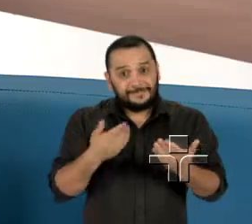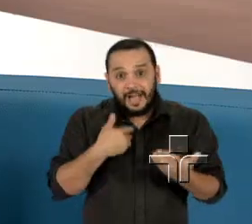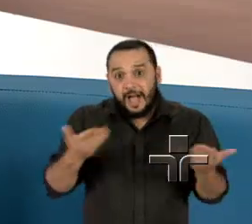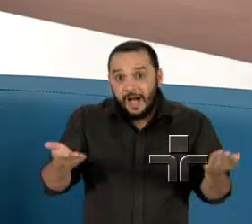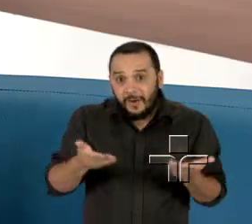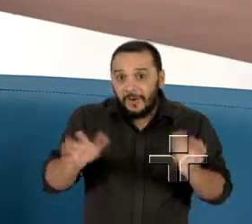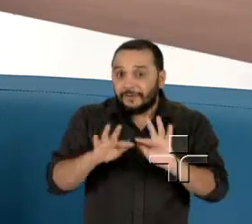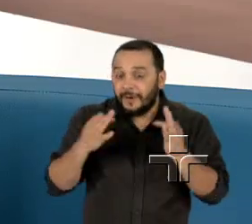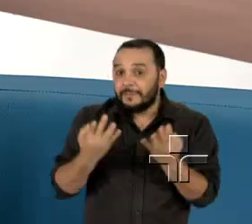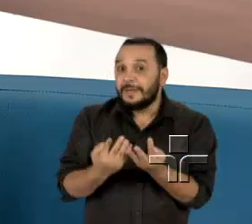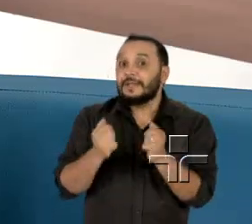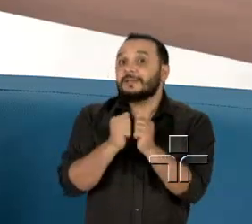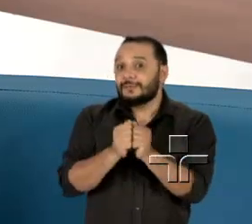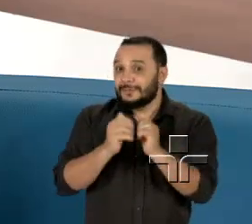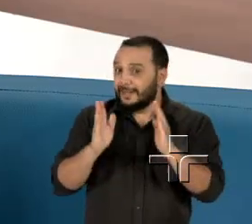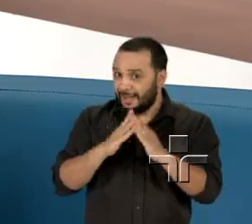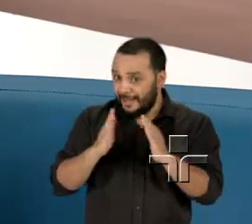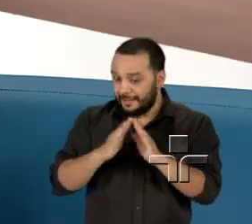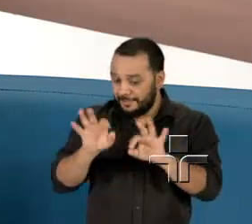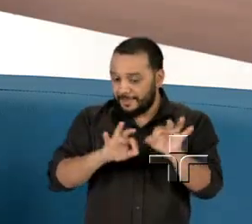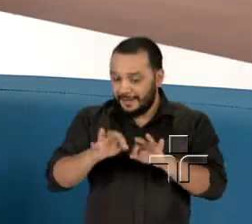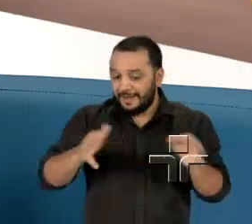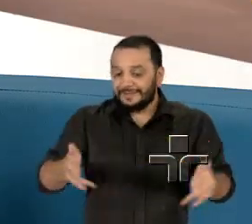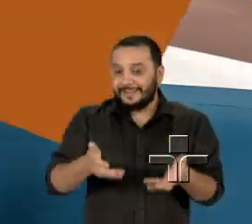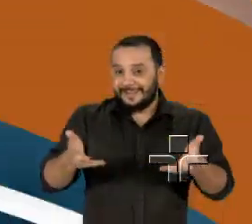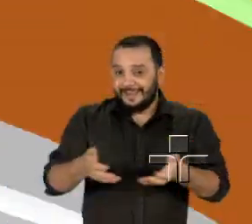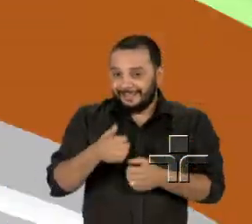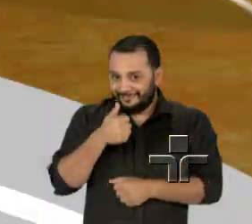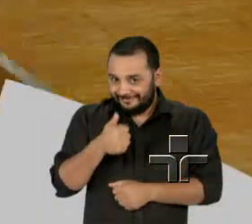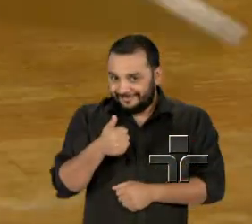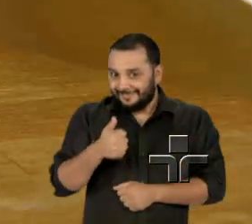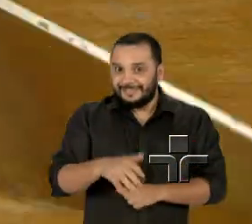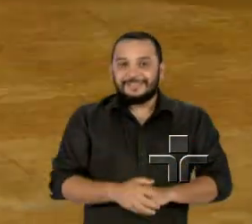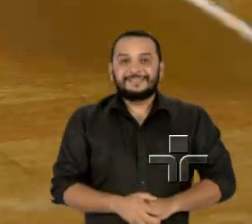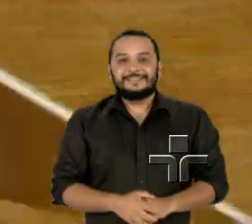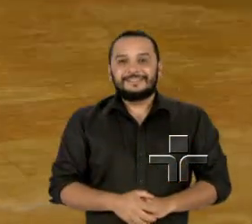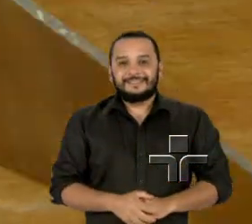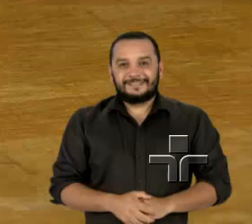a família se reunir em casa para preparar essa receita?